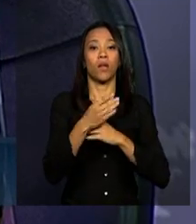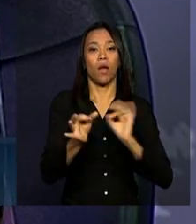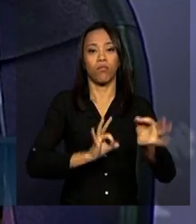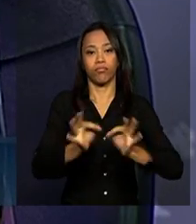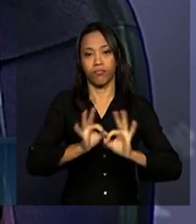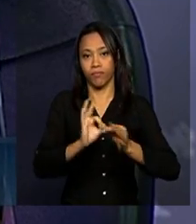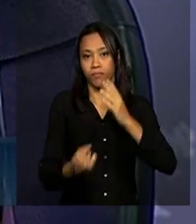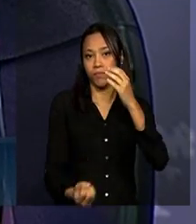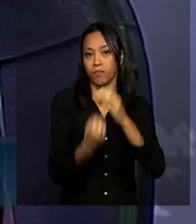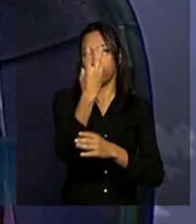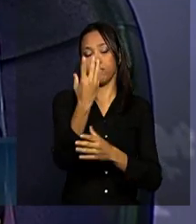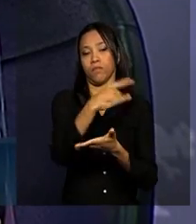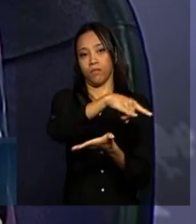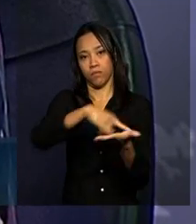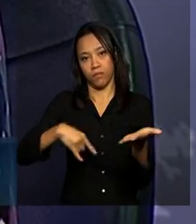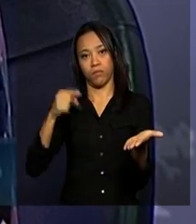nome